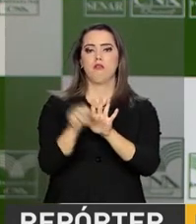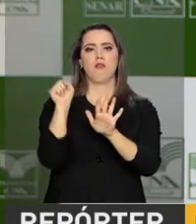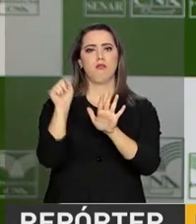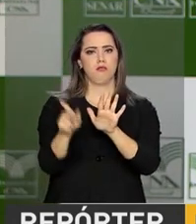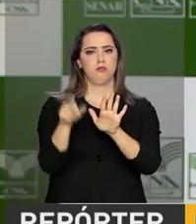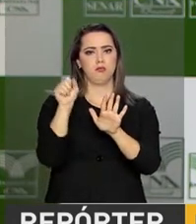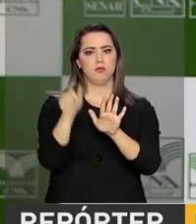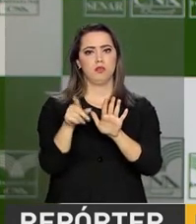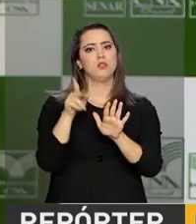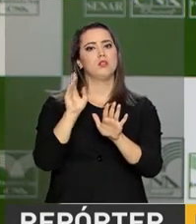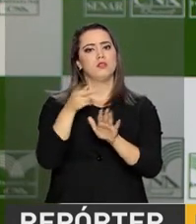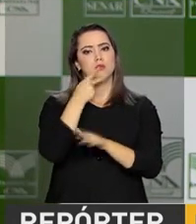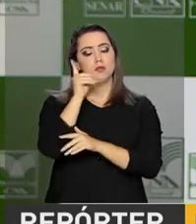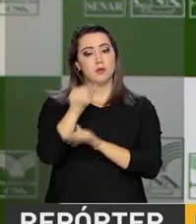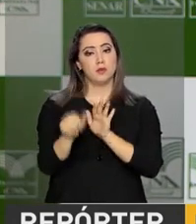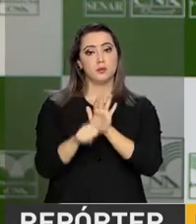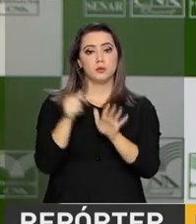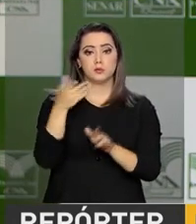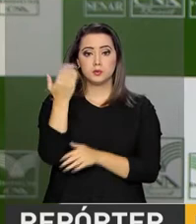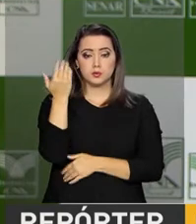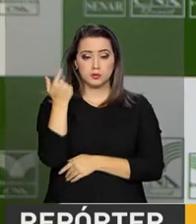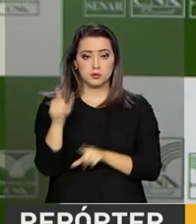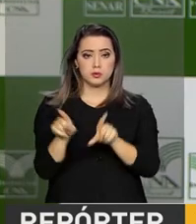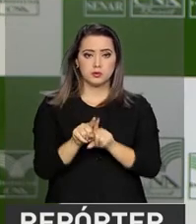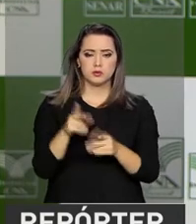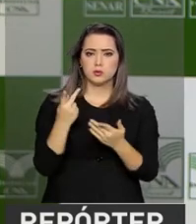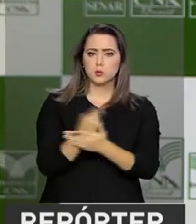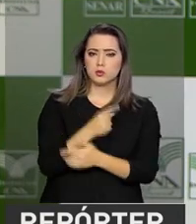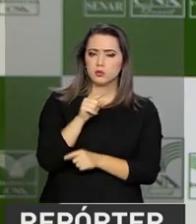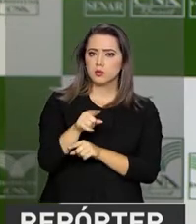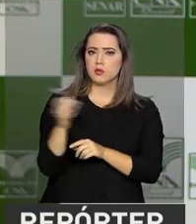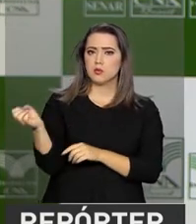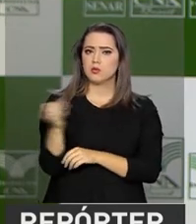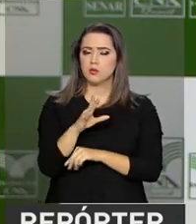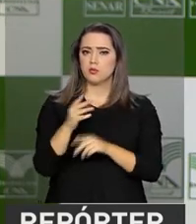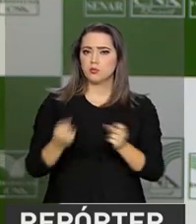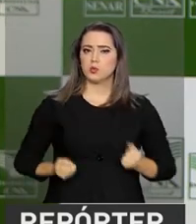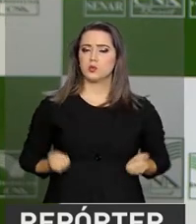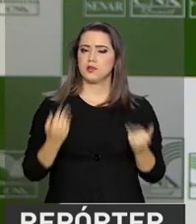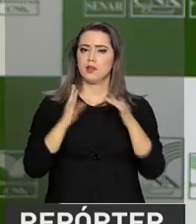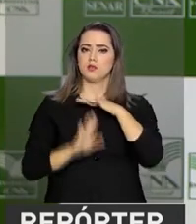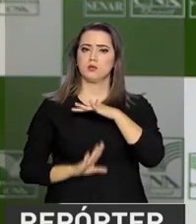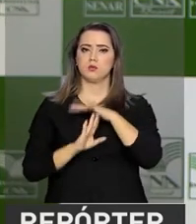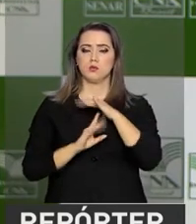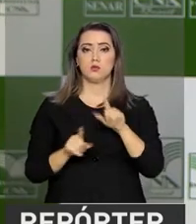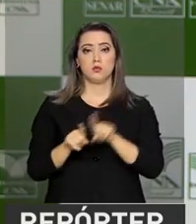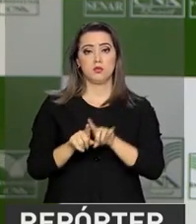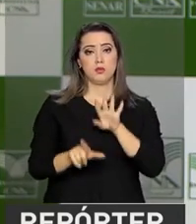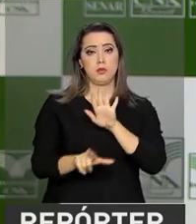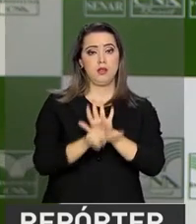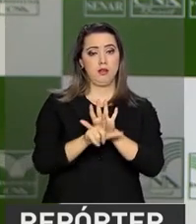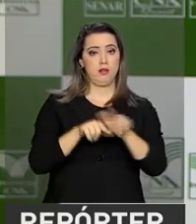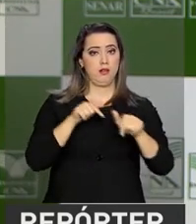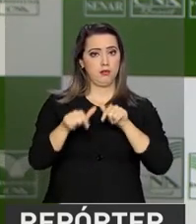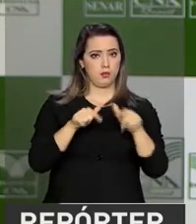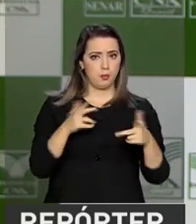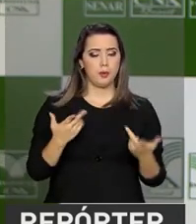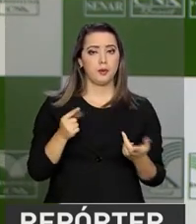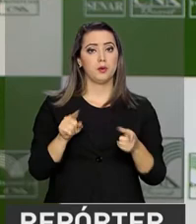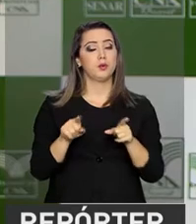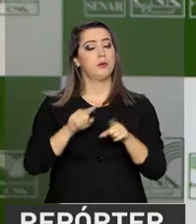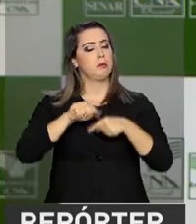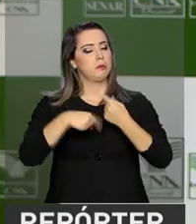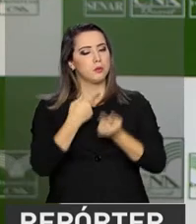que já foram feitas, como a dos gastos públicos e a modernização da lei trabalhista. Depois afirmou que a reforma